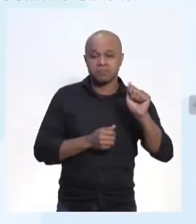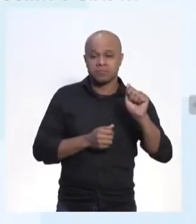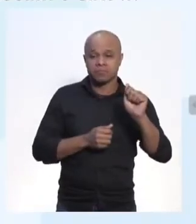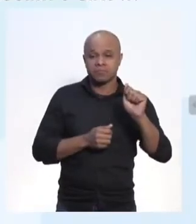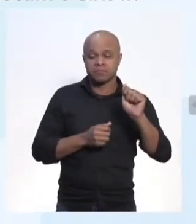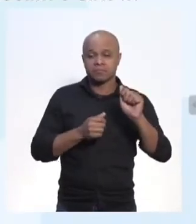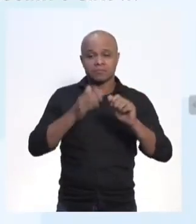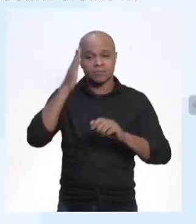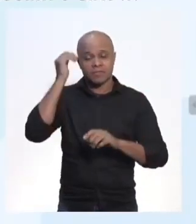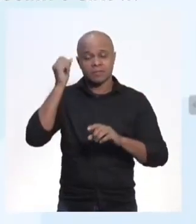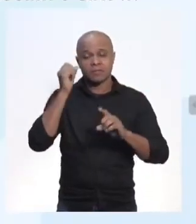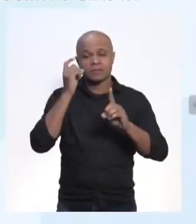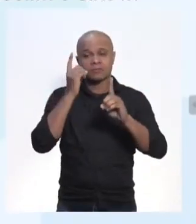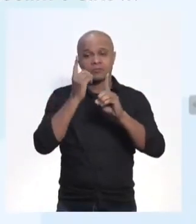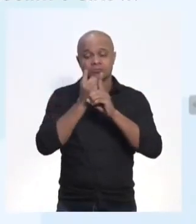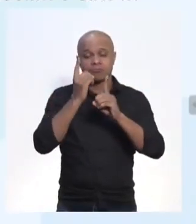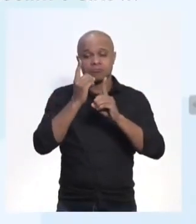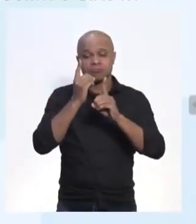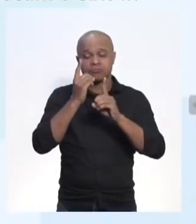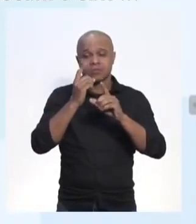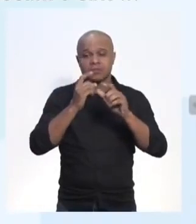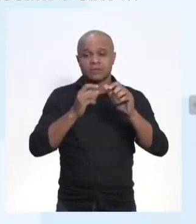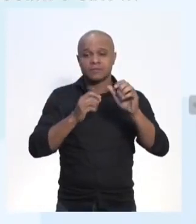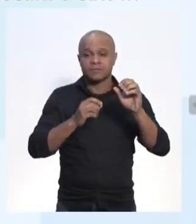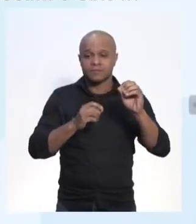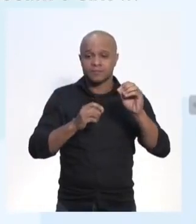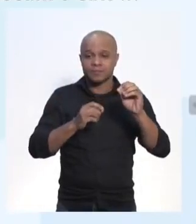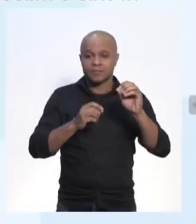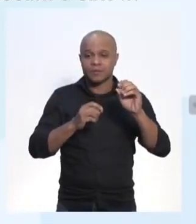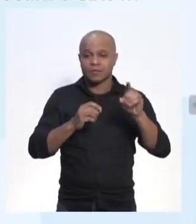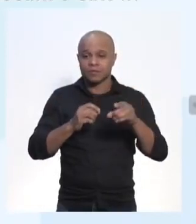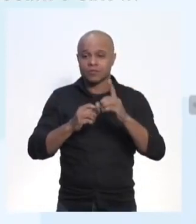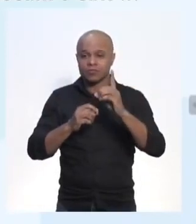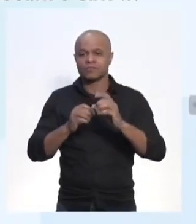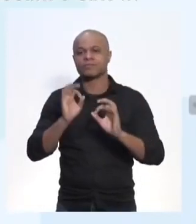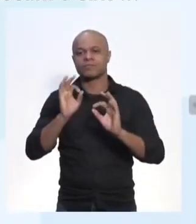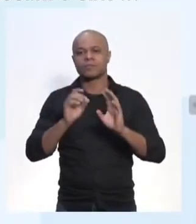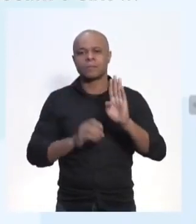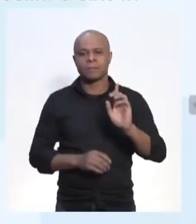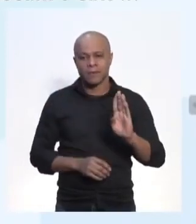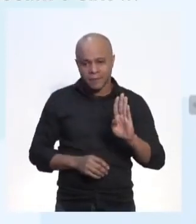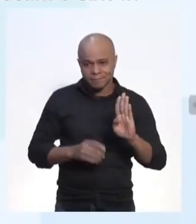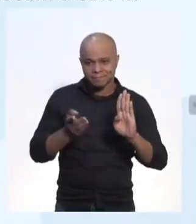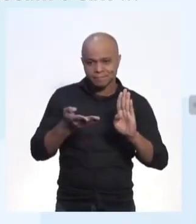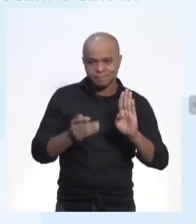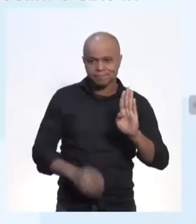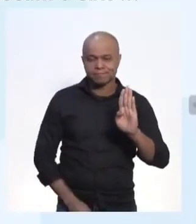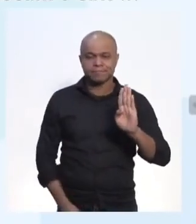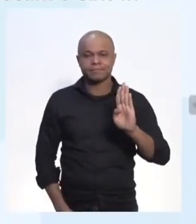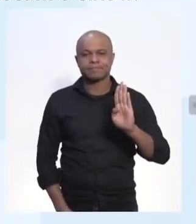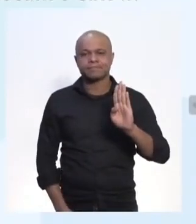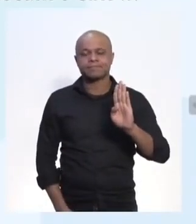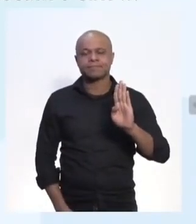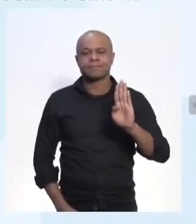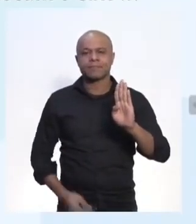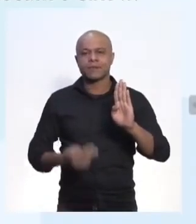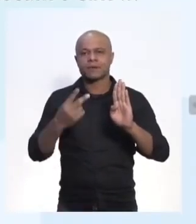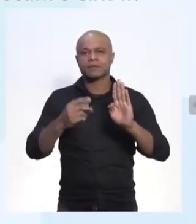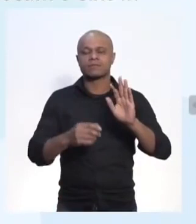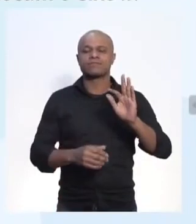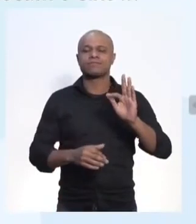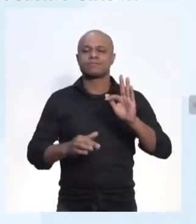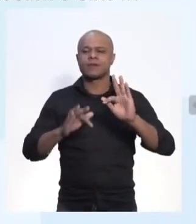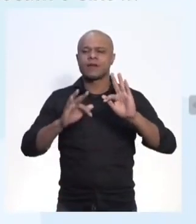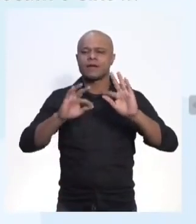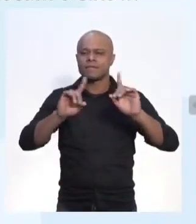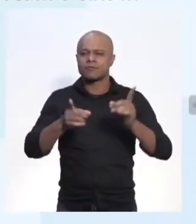valendo 1. Sim ou não, é o que você vai responder no chat para mim. Item B, eu quero saber se essas duas funções tocam o eixo